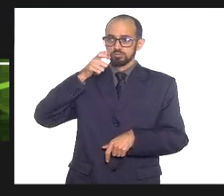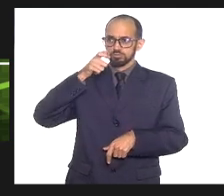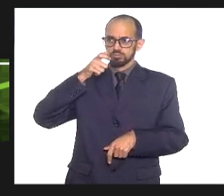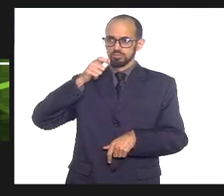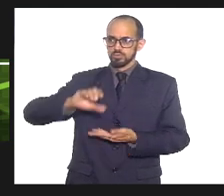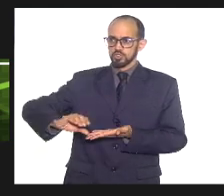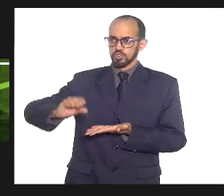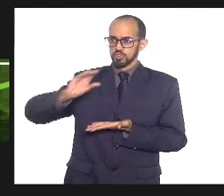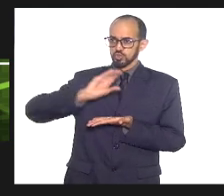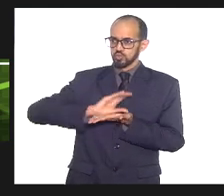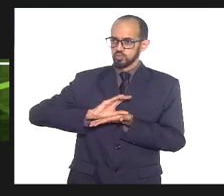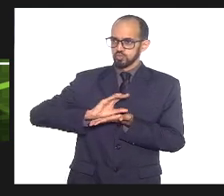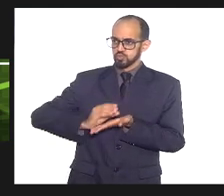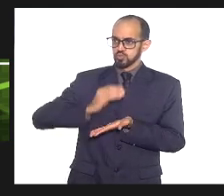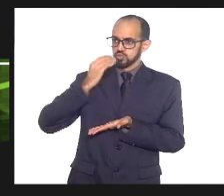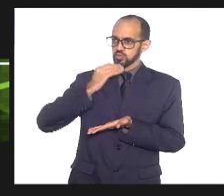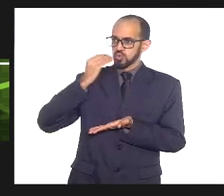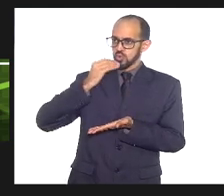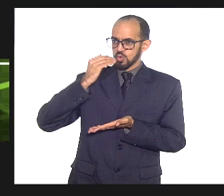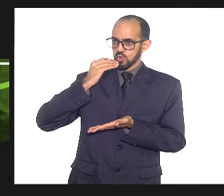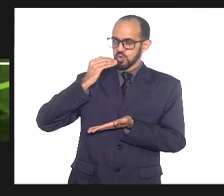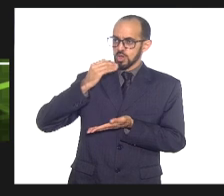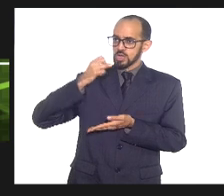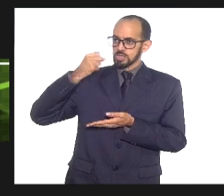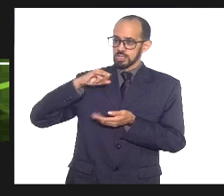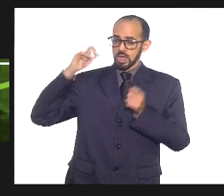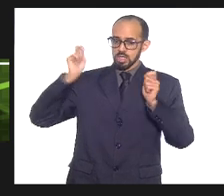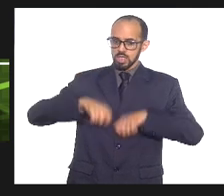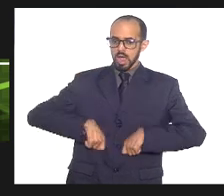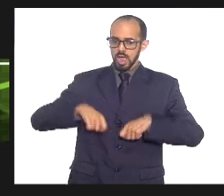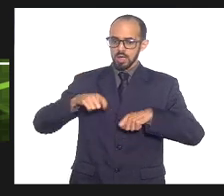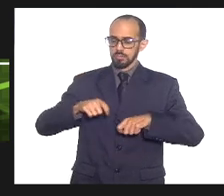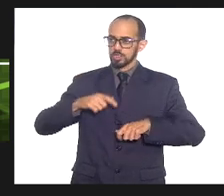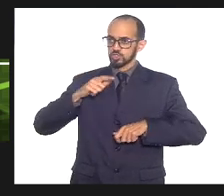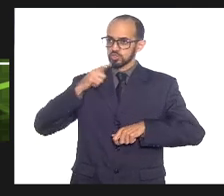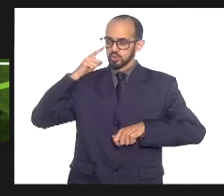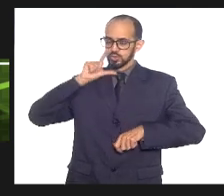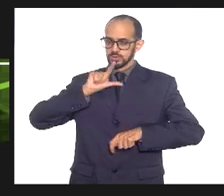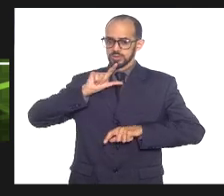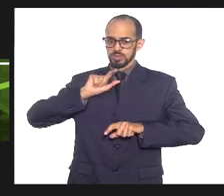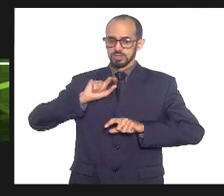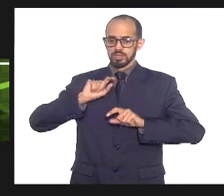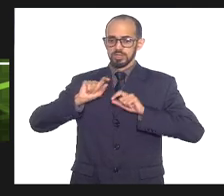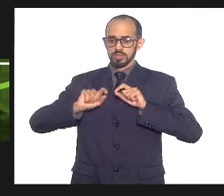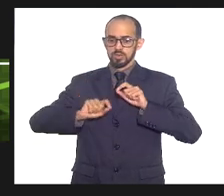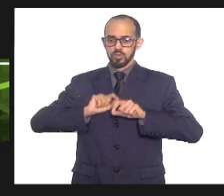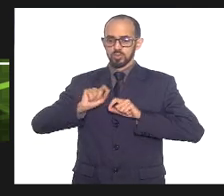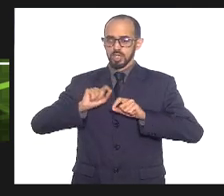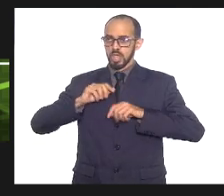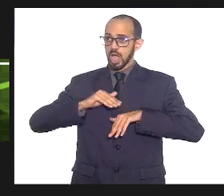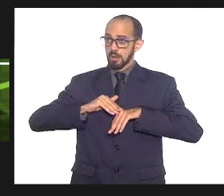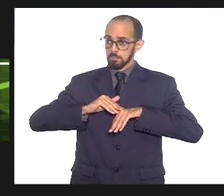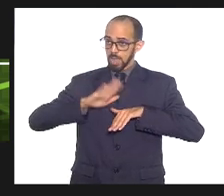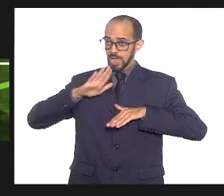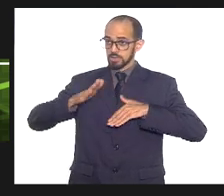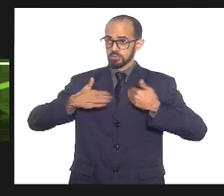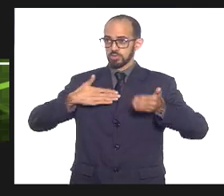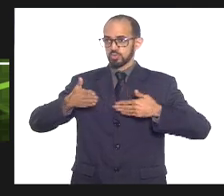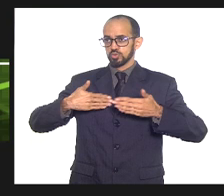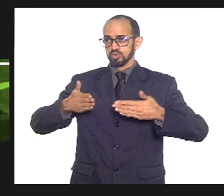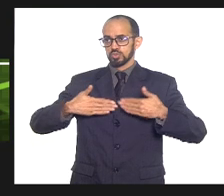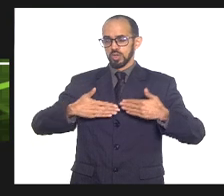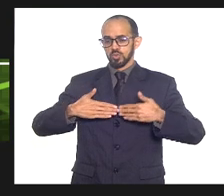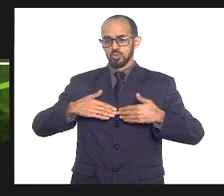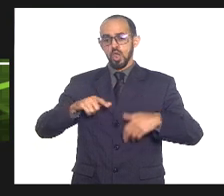rentabilidade. Então, onde houver a possibilidade de aumento da produção, e